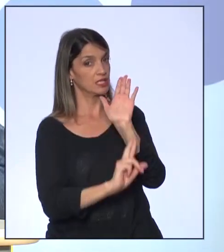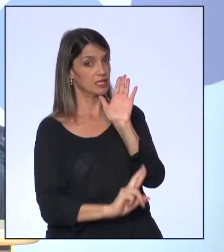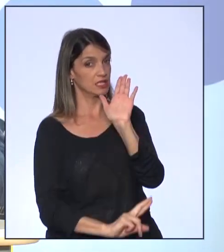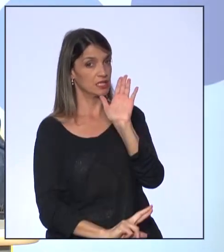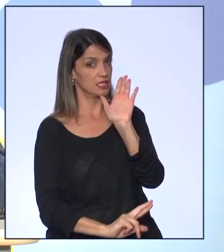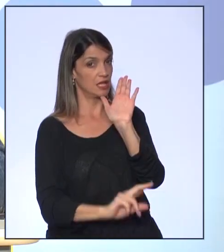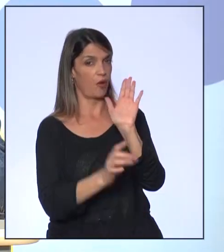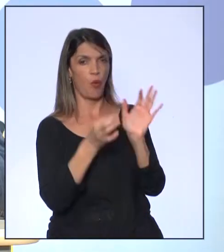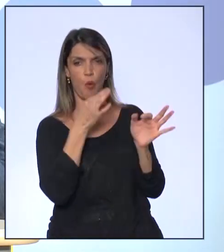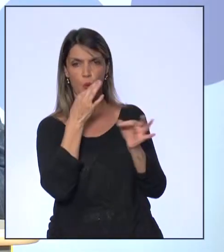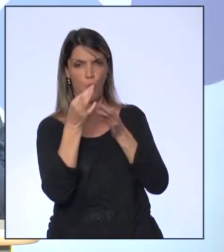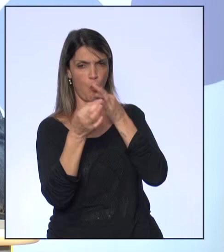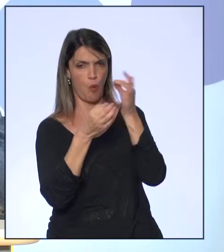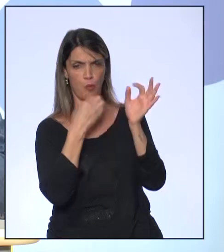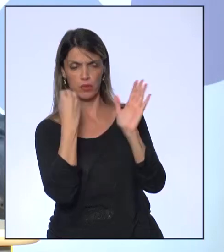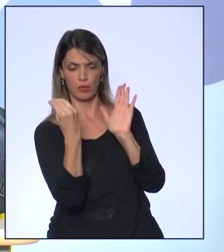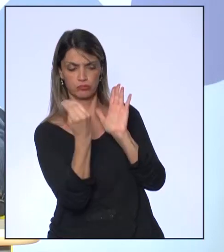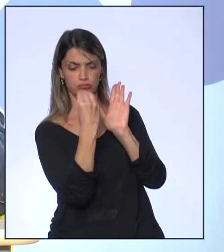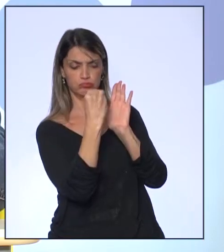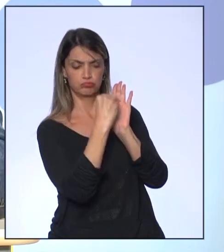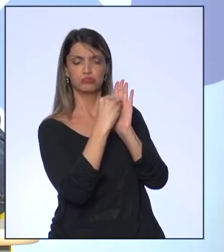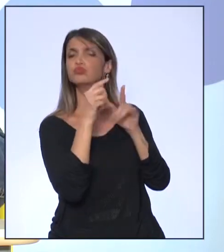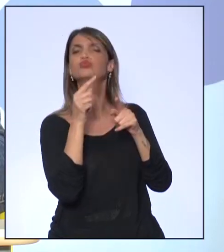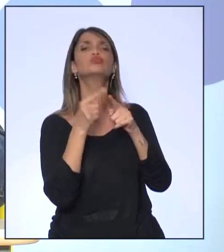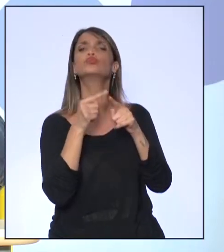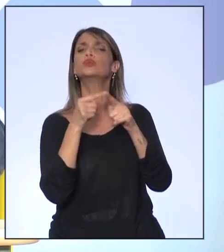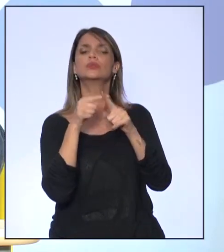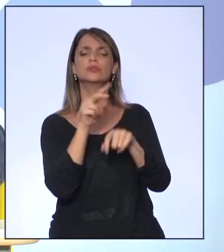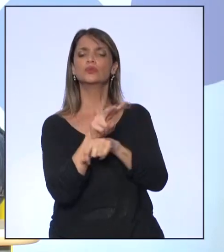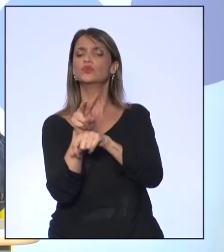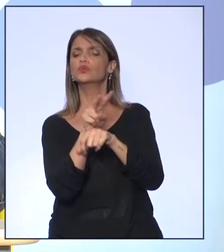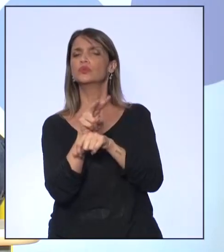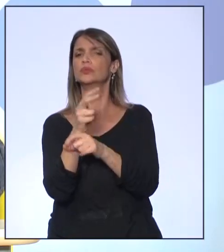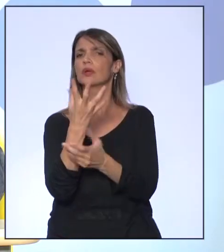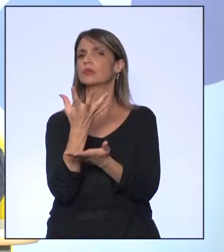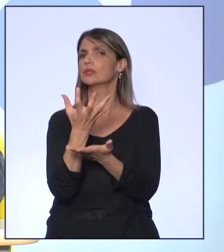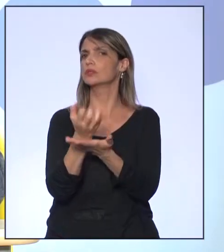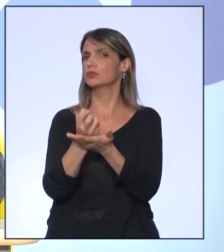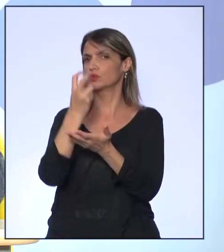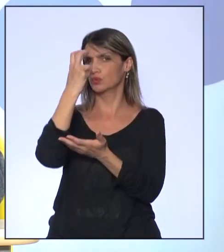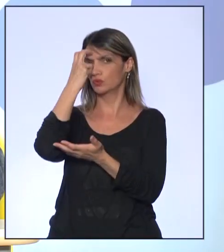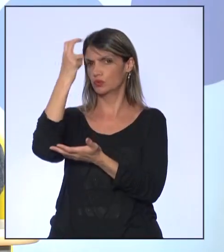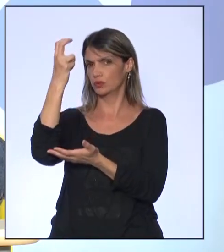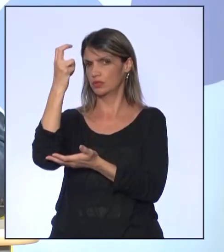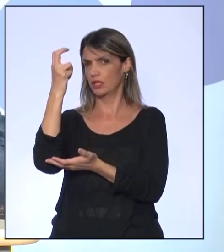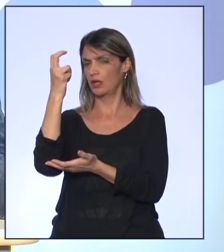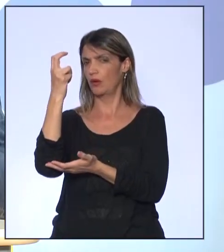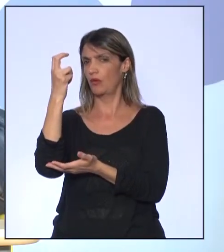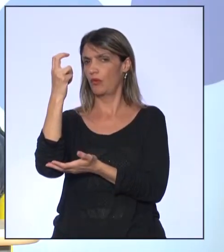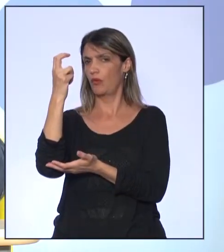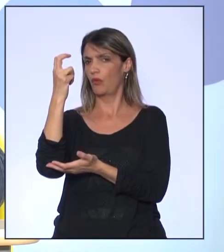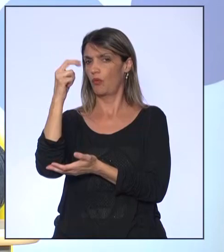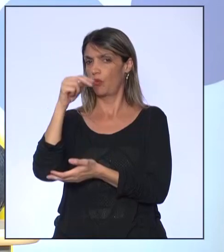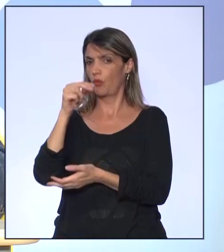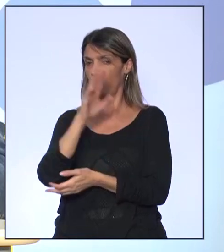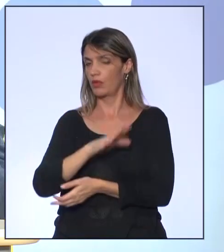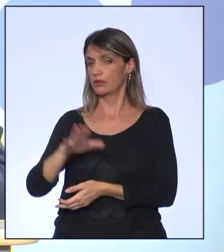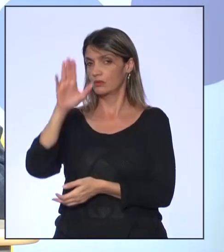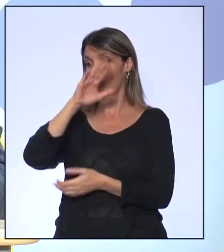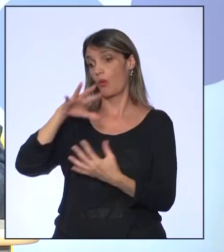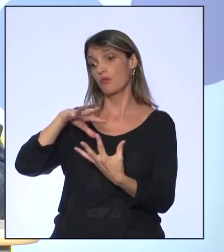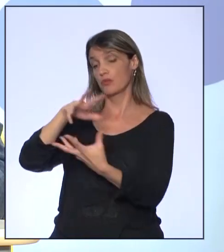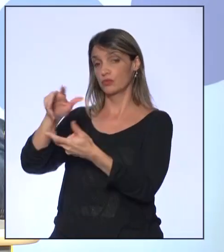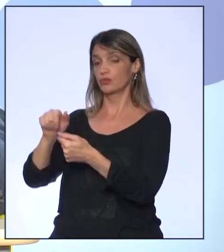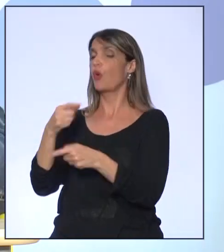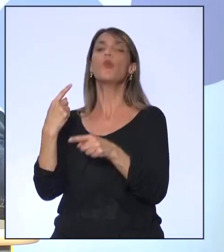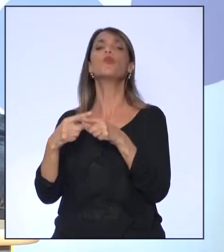colocar a sua opinião sobre por que se deve preservar o patrimônio cultural nacional, tá? E mundial. Por que você